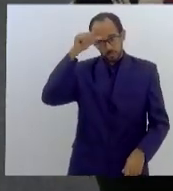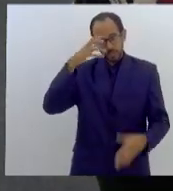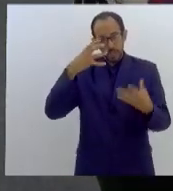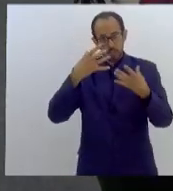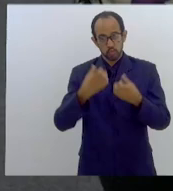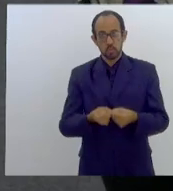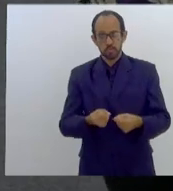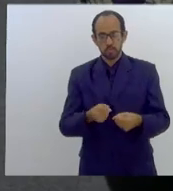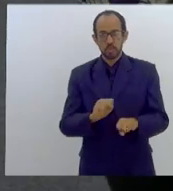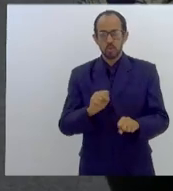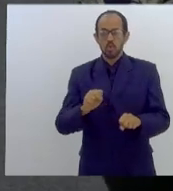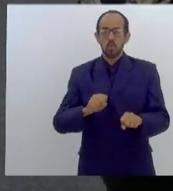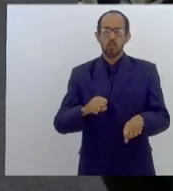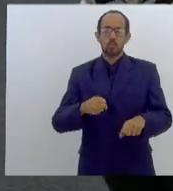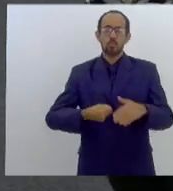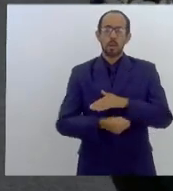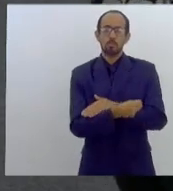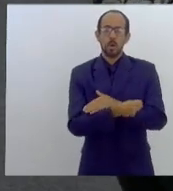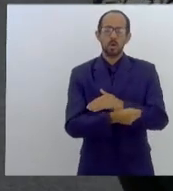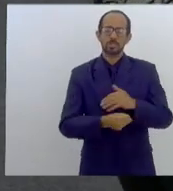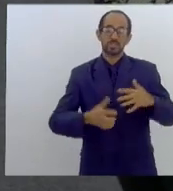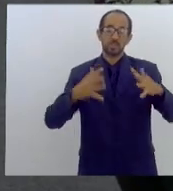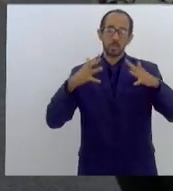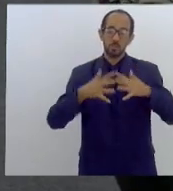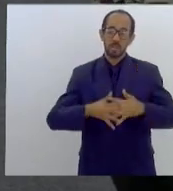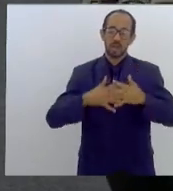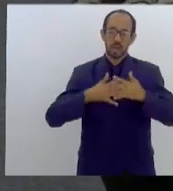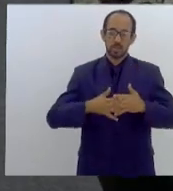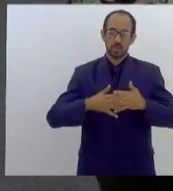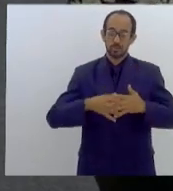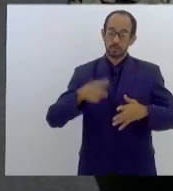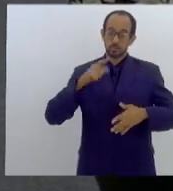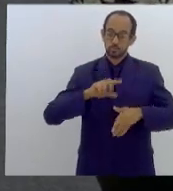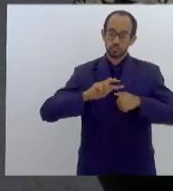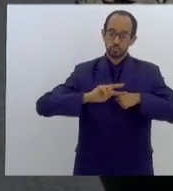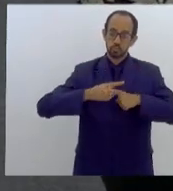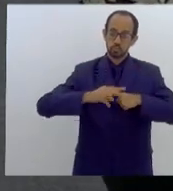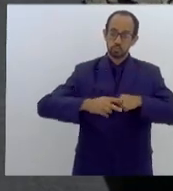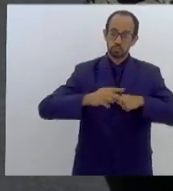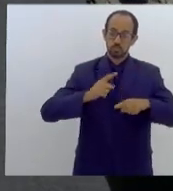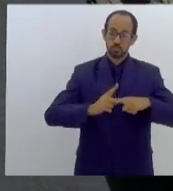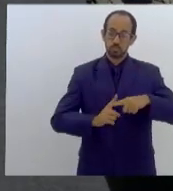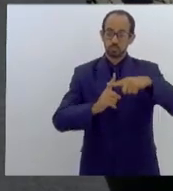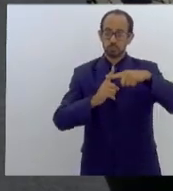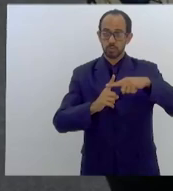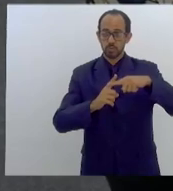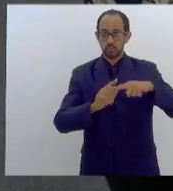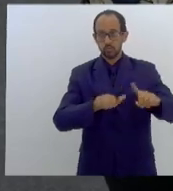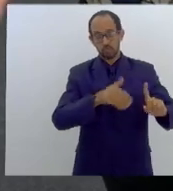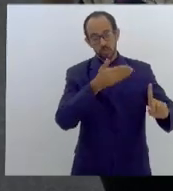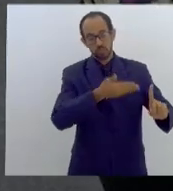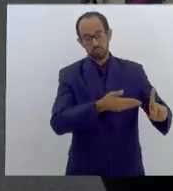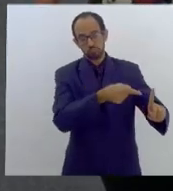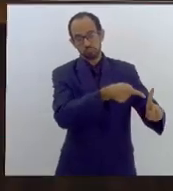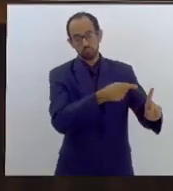turbulento e que tem dado resultado e que foi coroado com mais de 5 milhões de votos nas